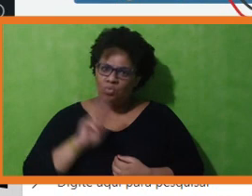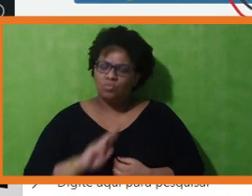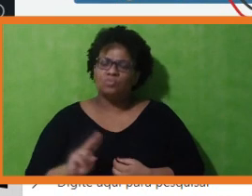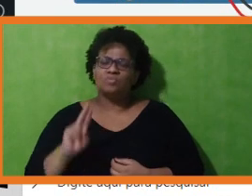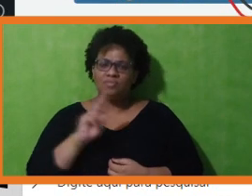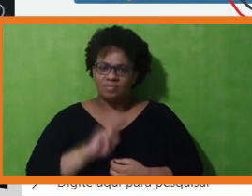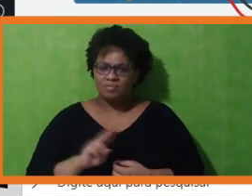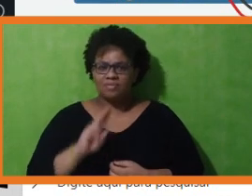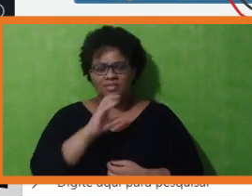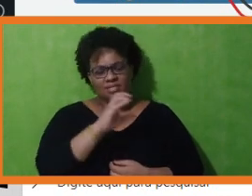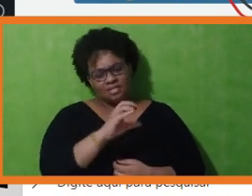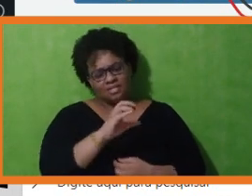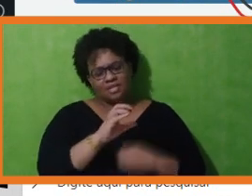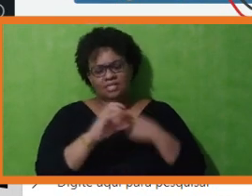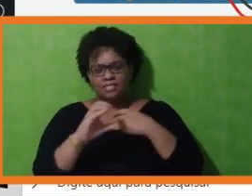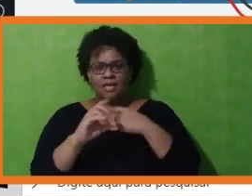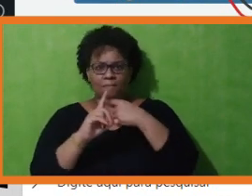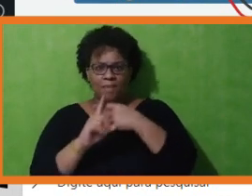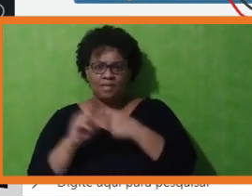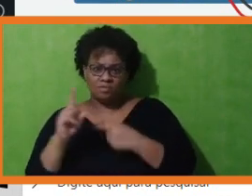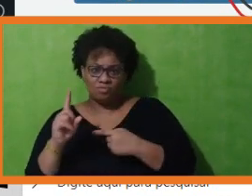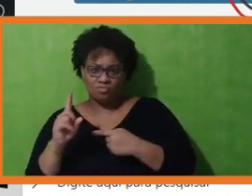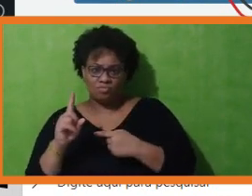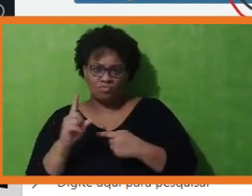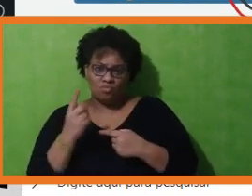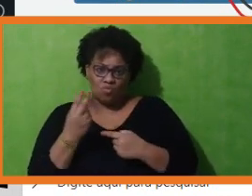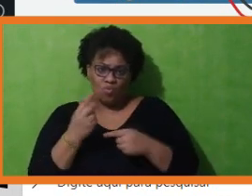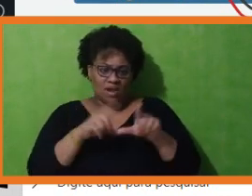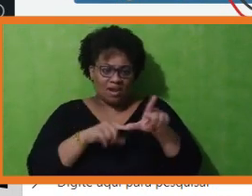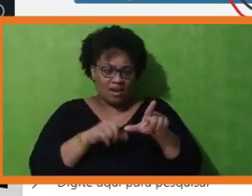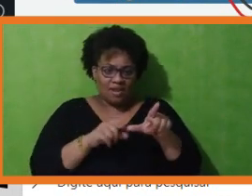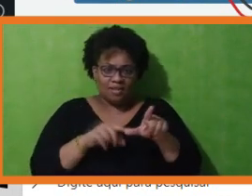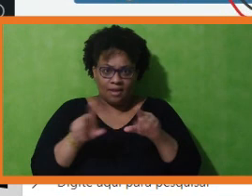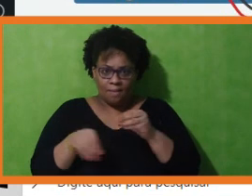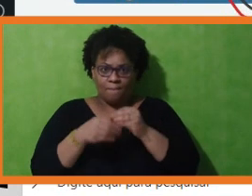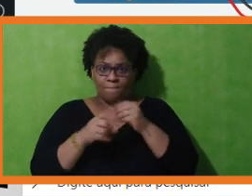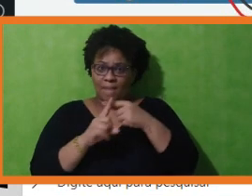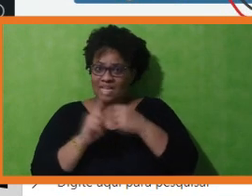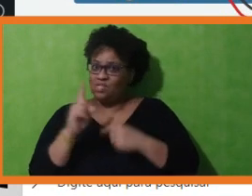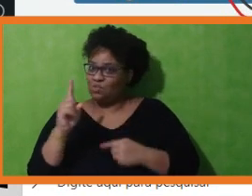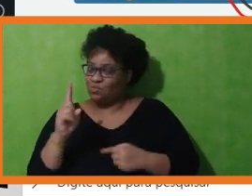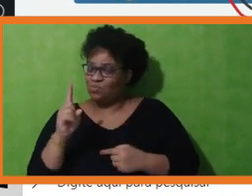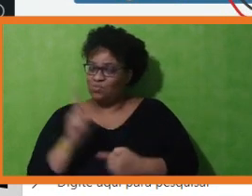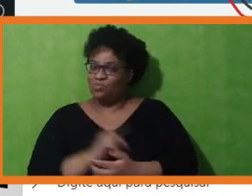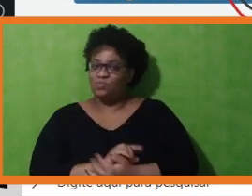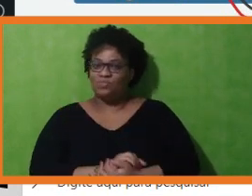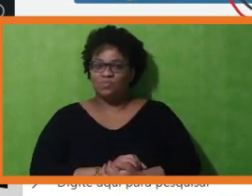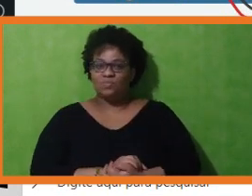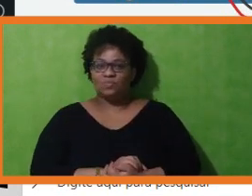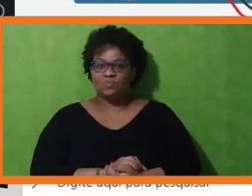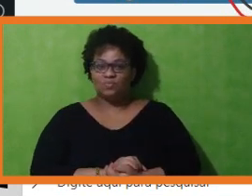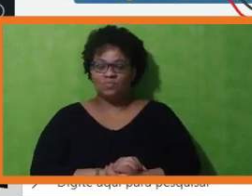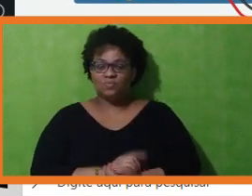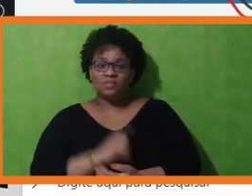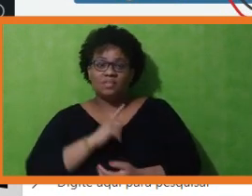se utiliza muito esse incremento, C recebe C mais 1, uma variável recebe a própria variável mais 1,